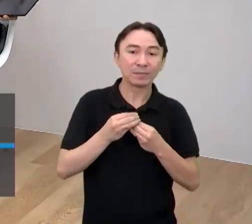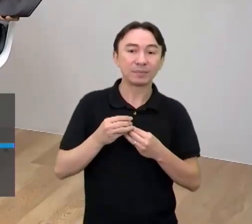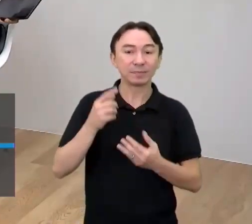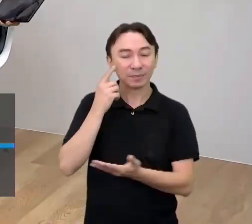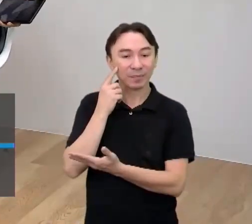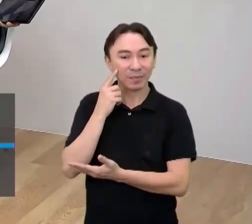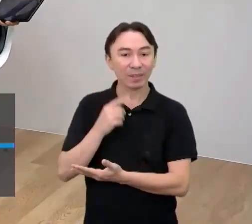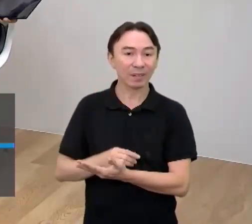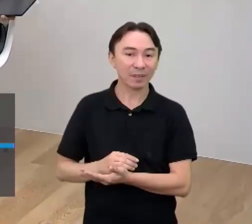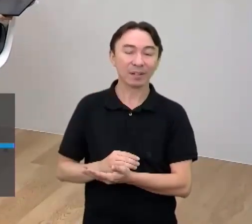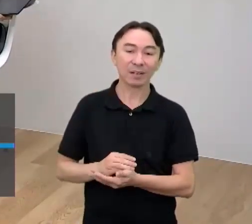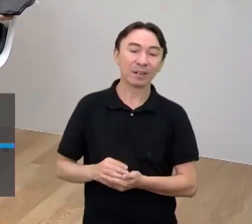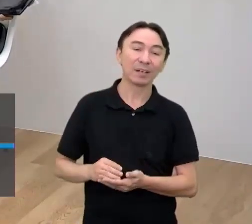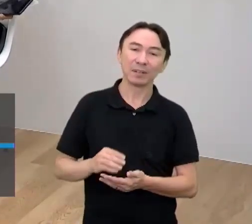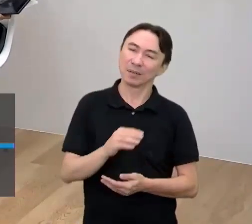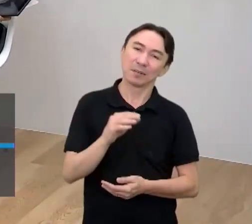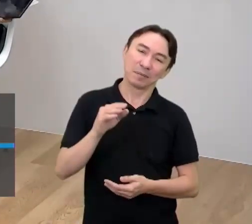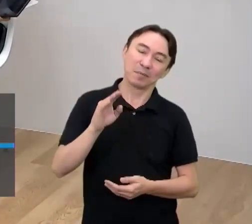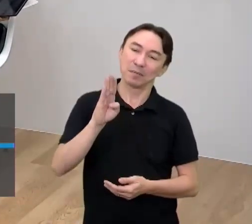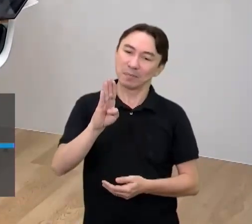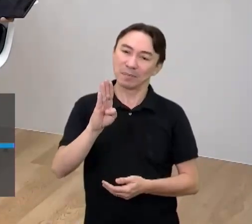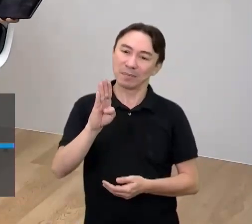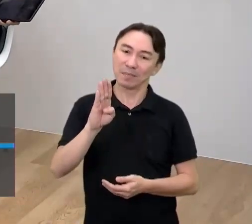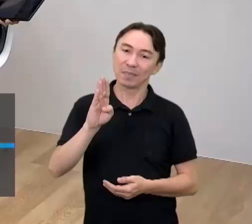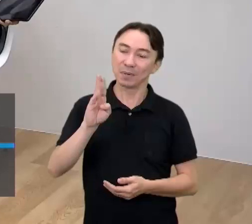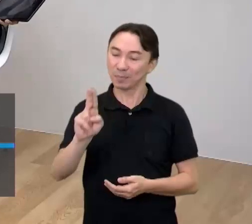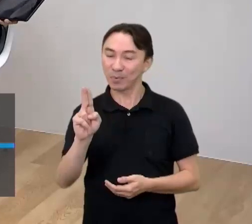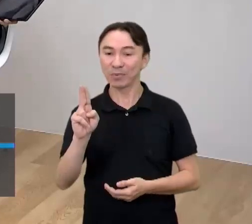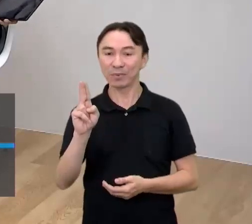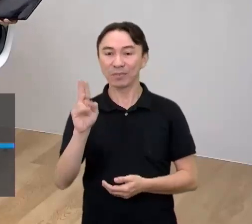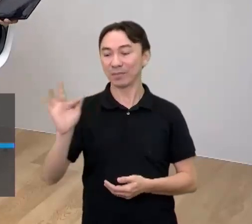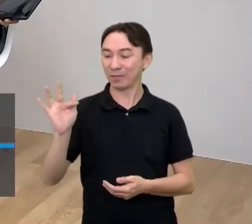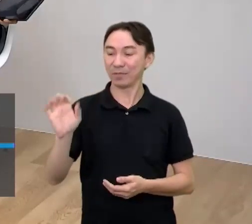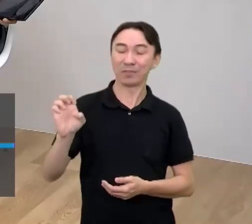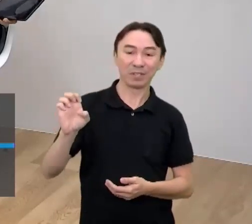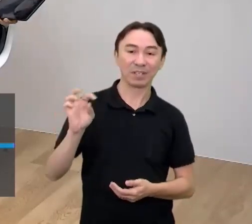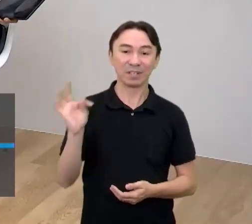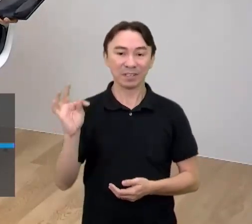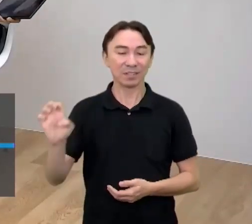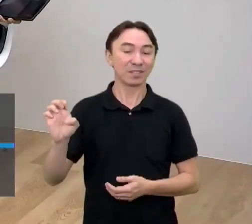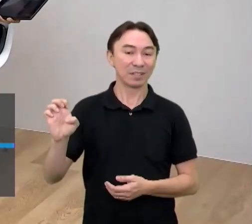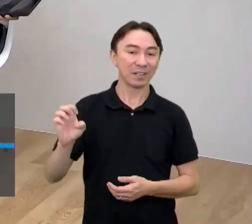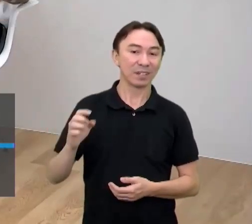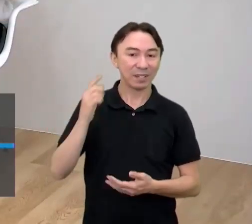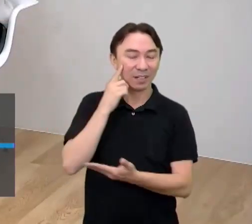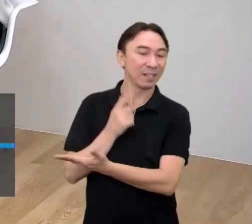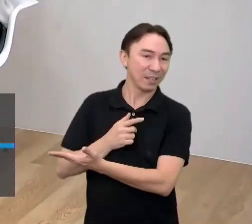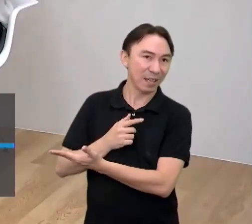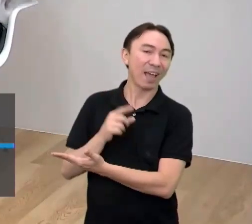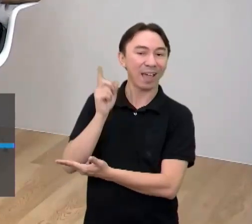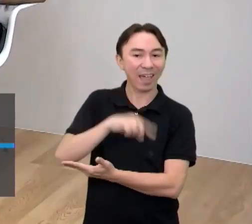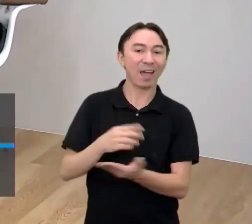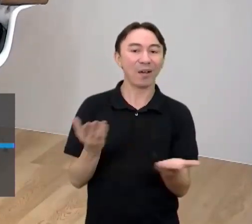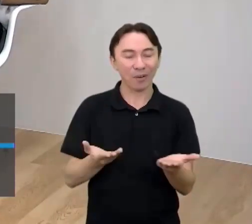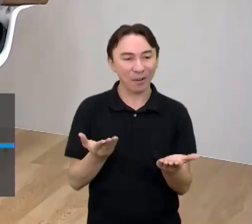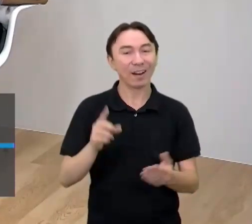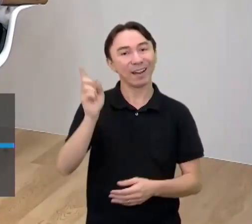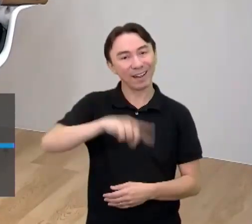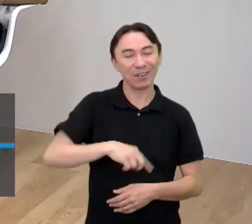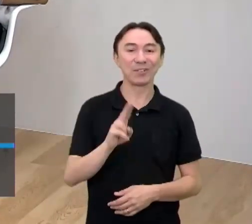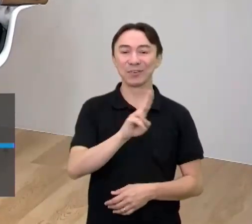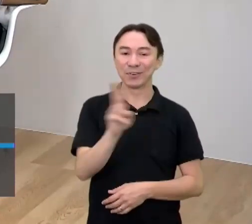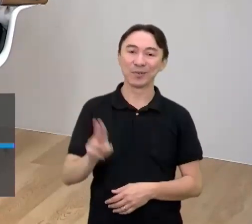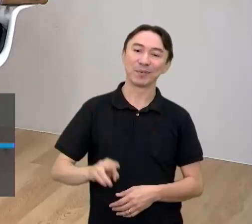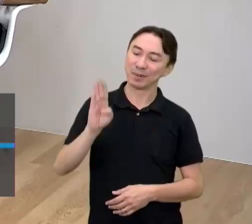buffet escreve é francesado, buffet. né? Só que a gente escreve buffet. Isso. E o buffet virou bofete e esse é o nome da cidade.